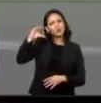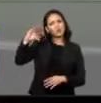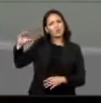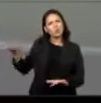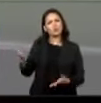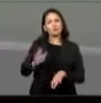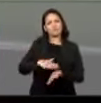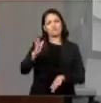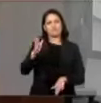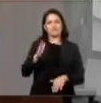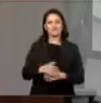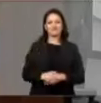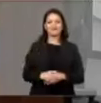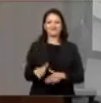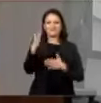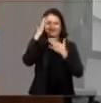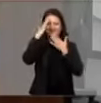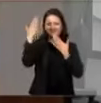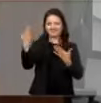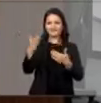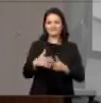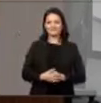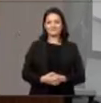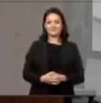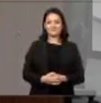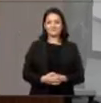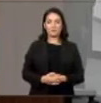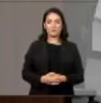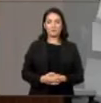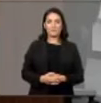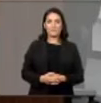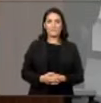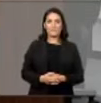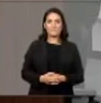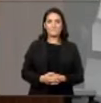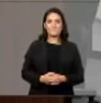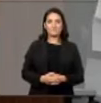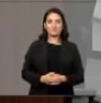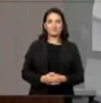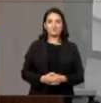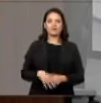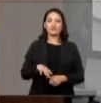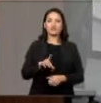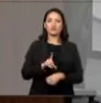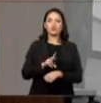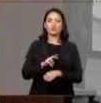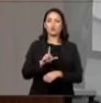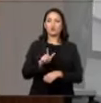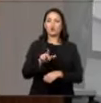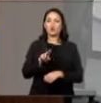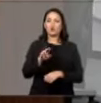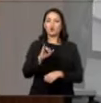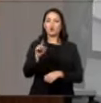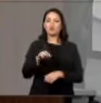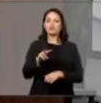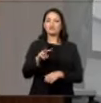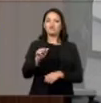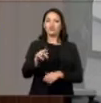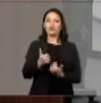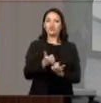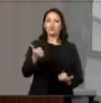ministra. Agradeço a Vossa Excelência, doutor Luiz Viana, vice-presidente do Conselho Federal da Ordem dos Advogados do